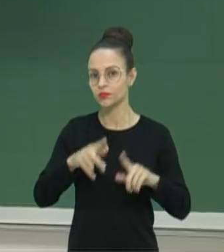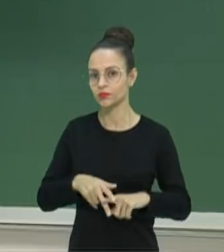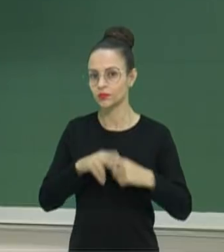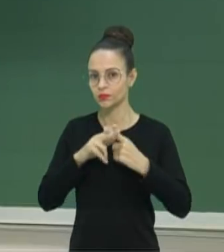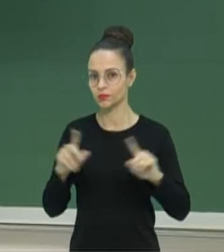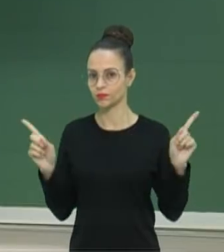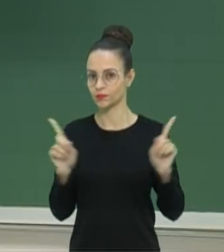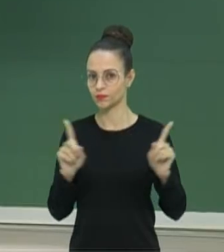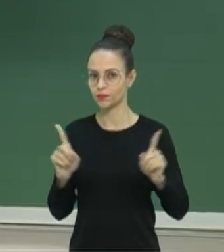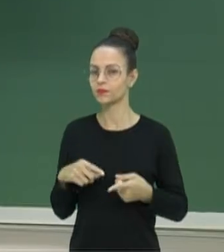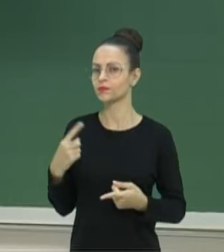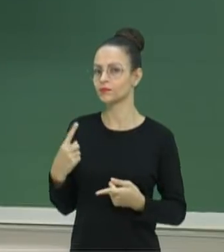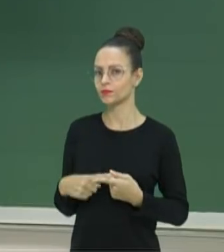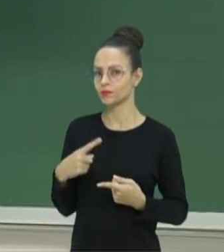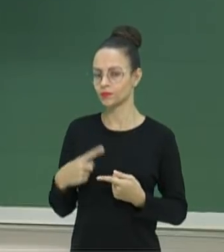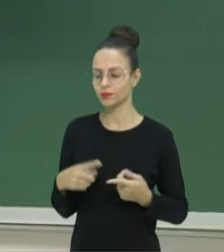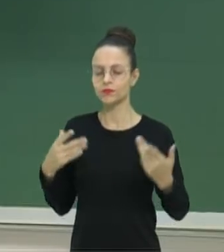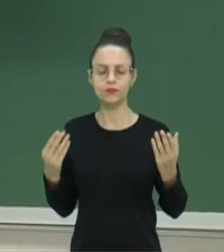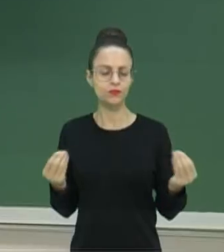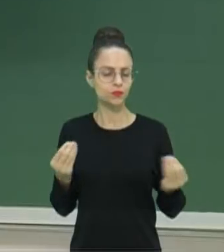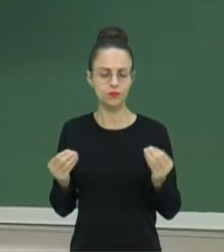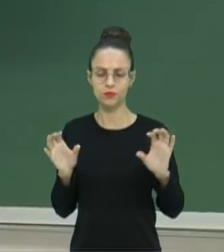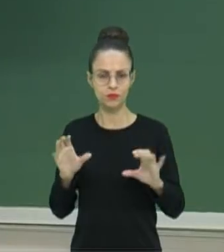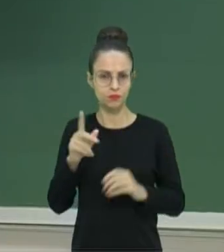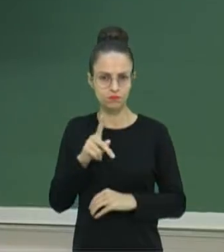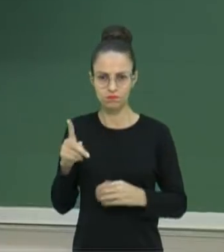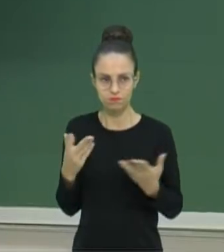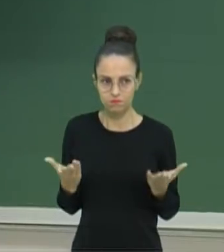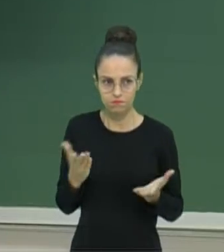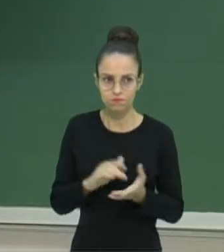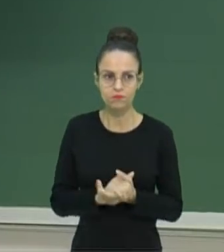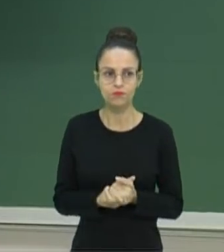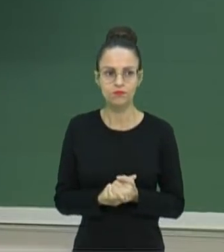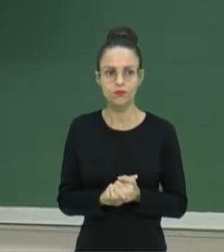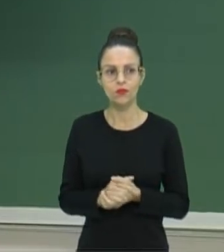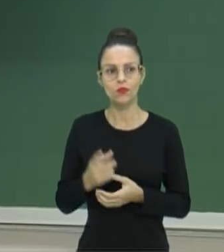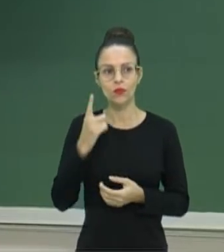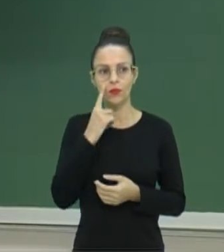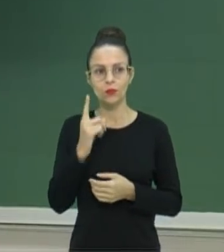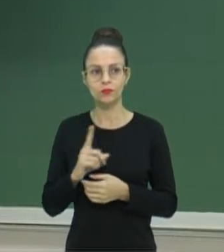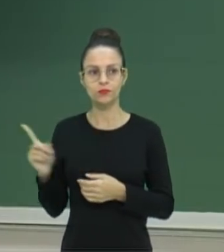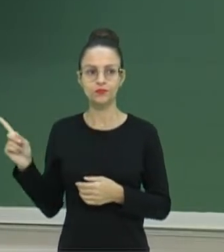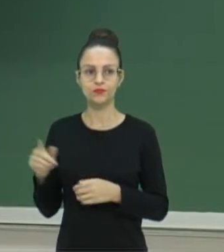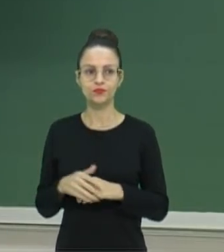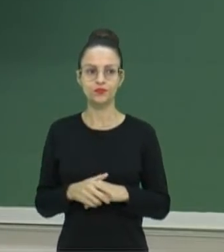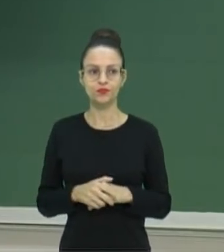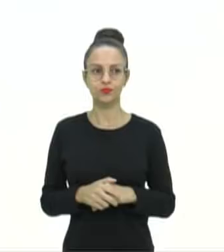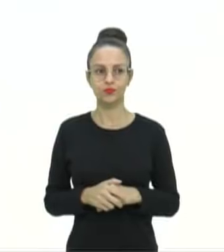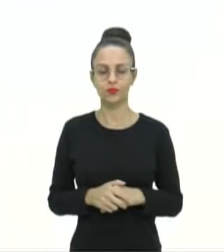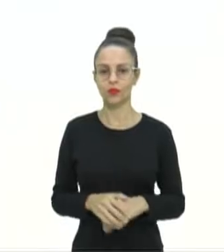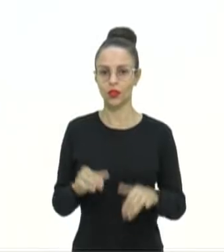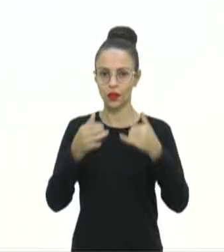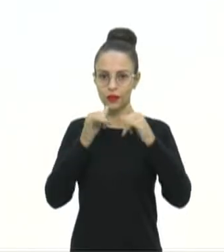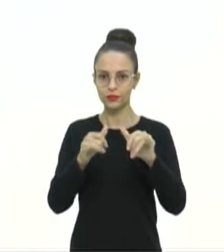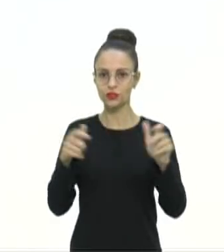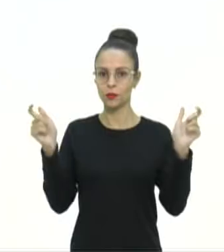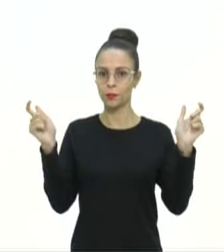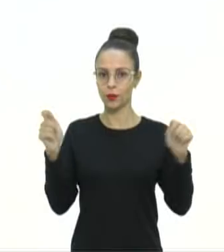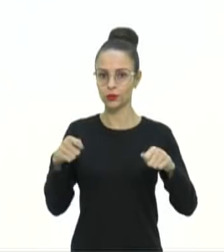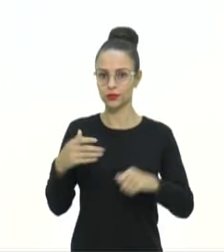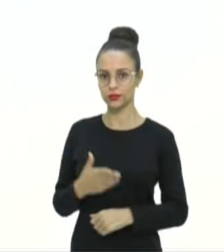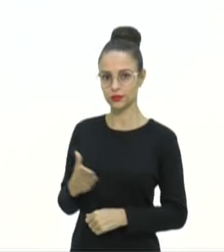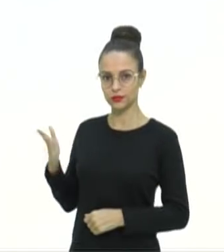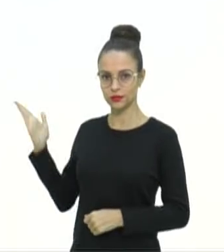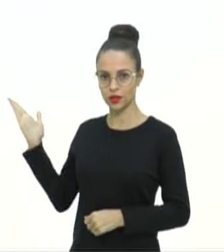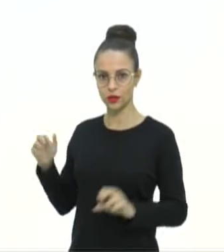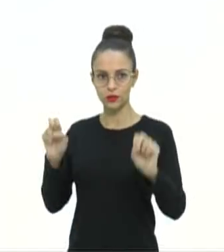mecânica. Por que isso? Como assim, professor? Né? Vejam, a energia potencial aqui nesse